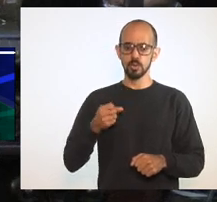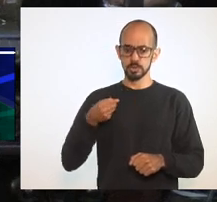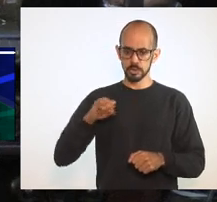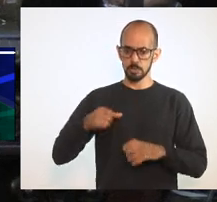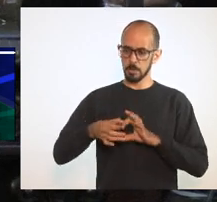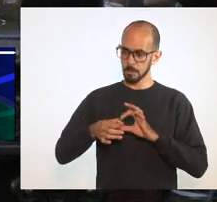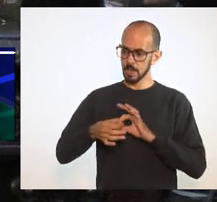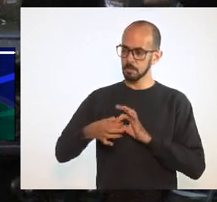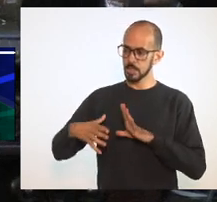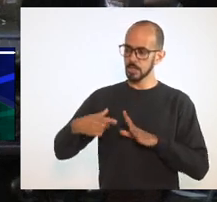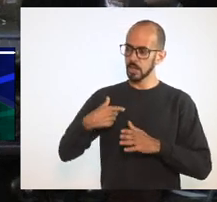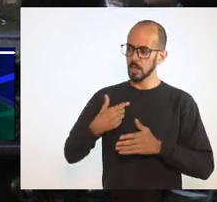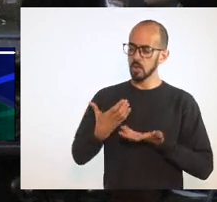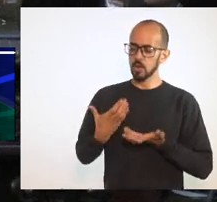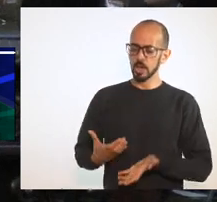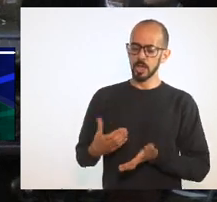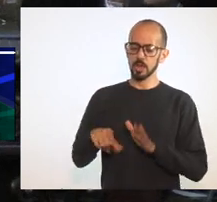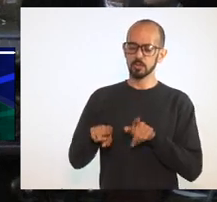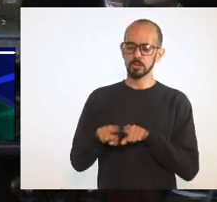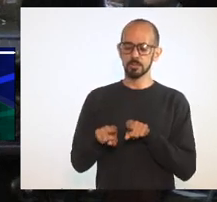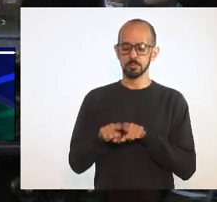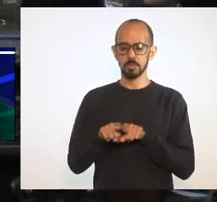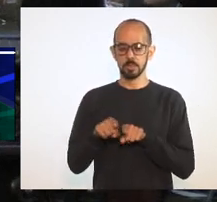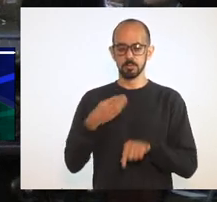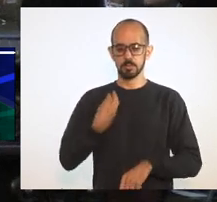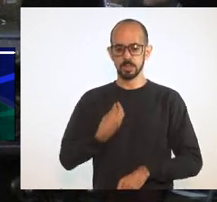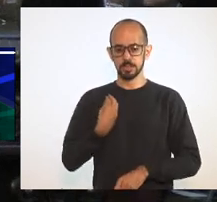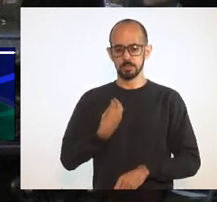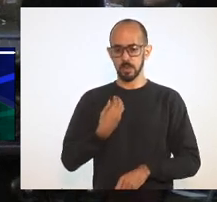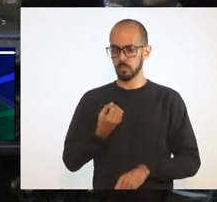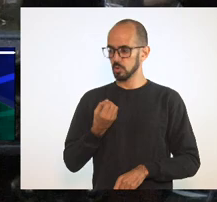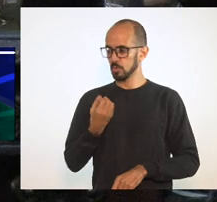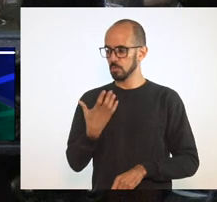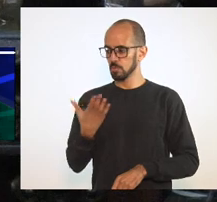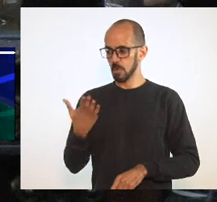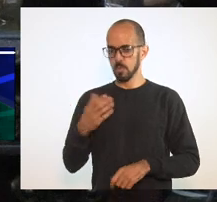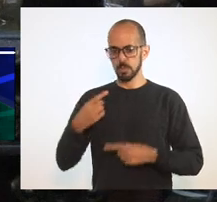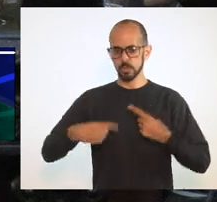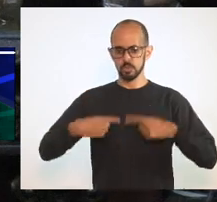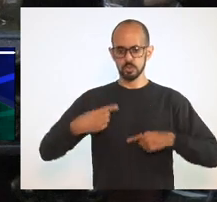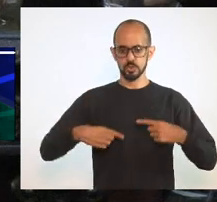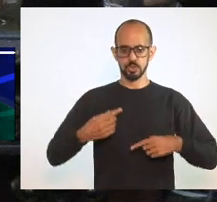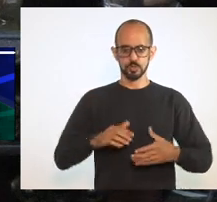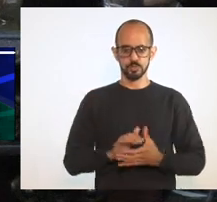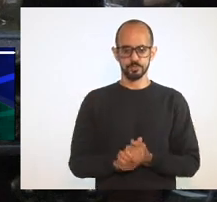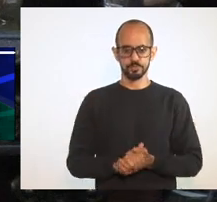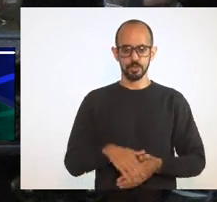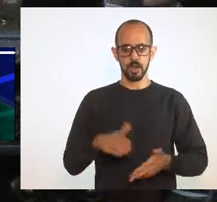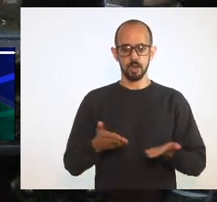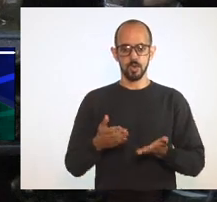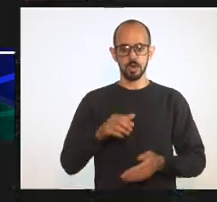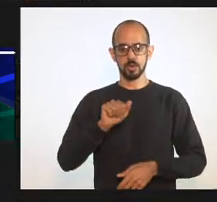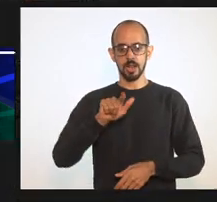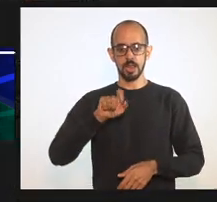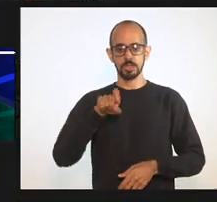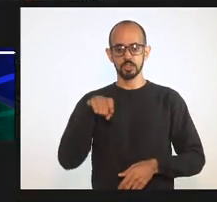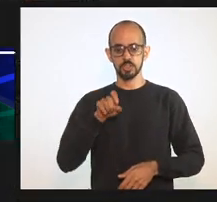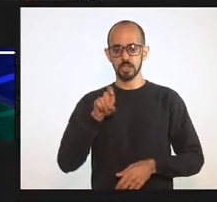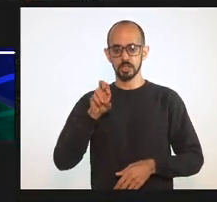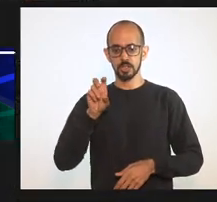indicação de Vossa Excelência para essa relatoria. Eu me sinto muito honrado. Para discutir a matéria, deputado Alexandre Knoploch.